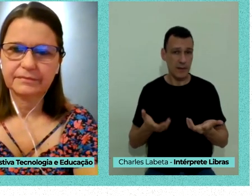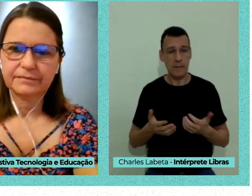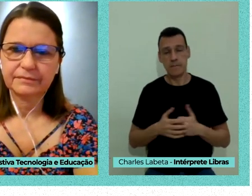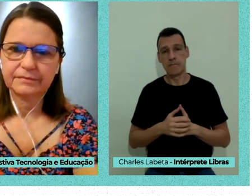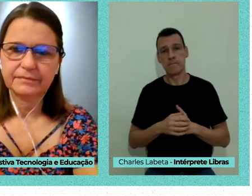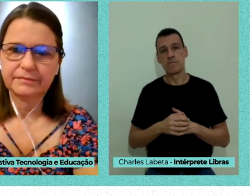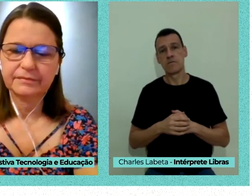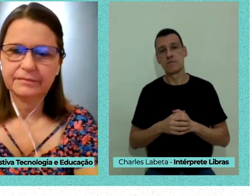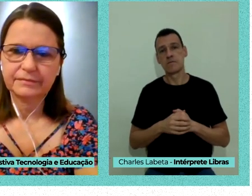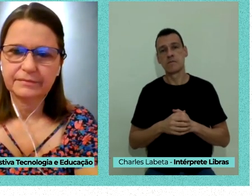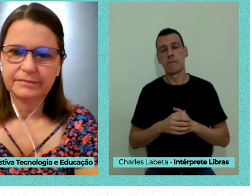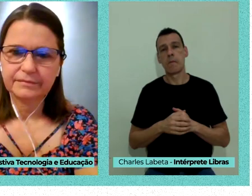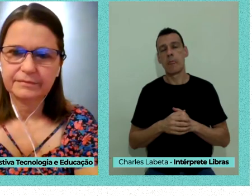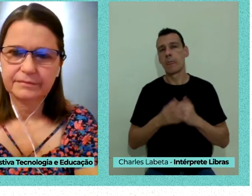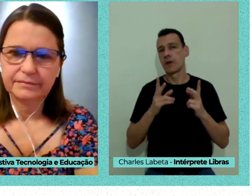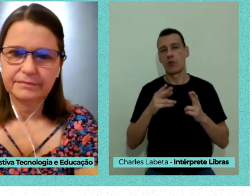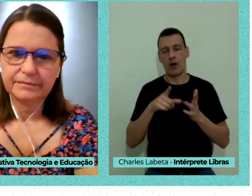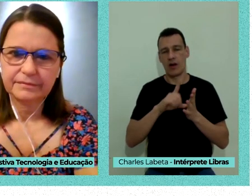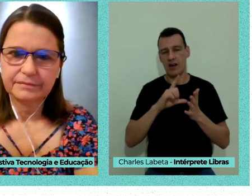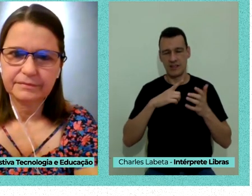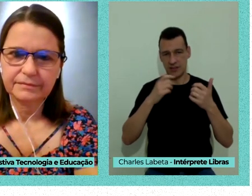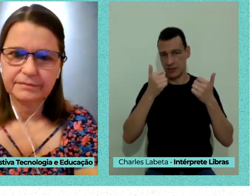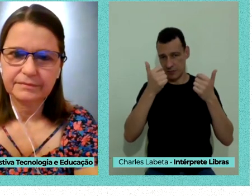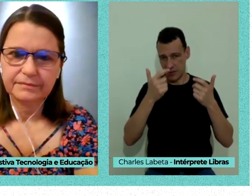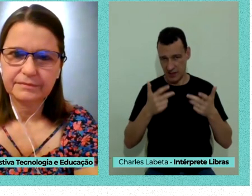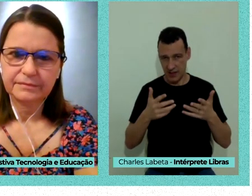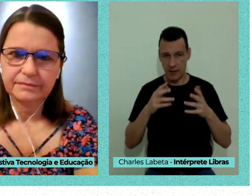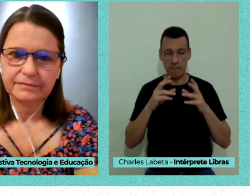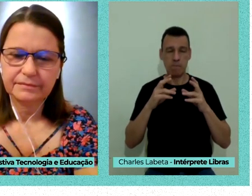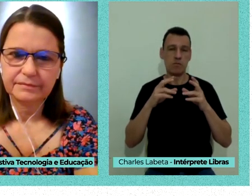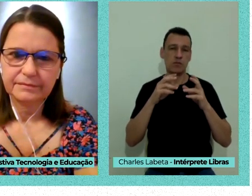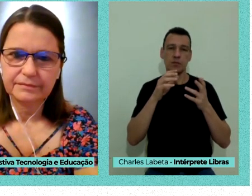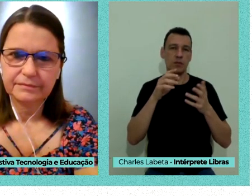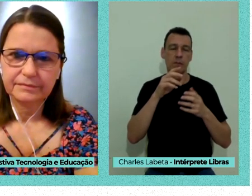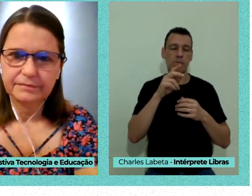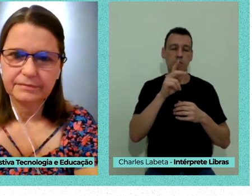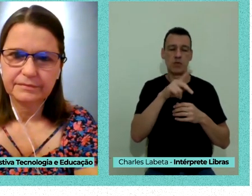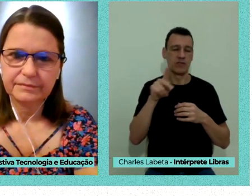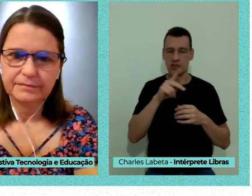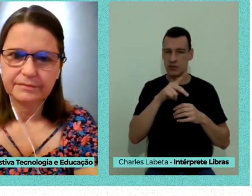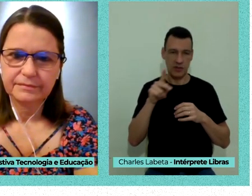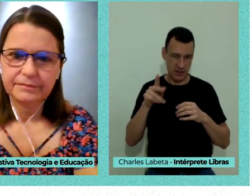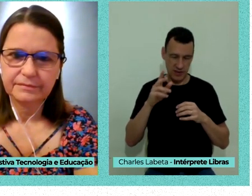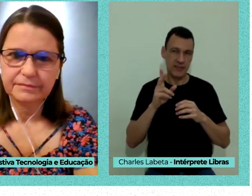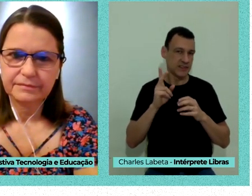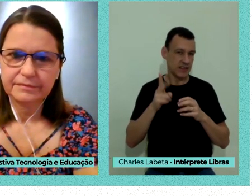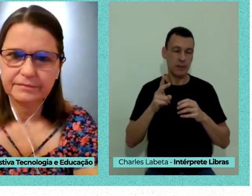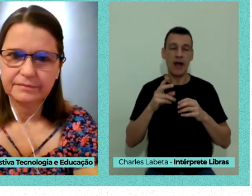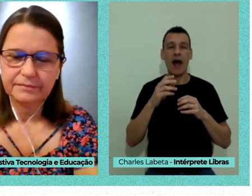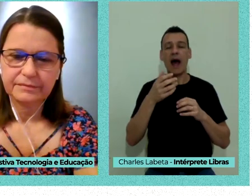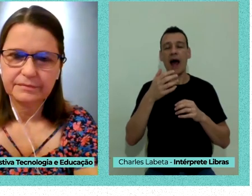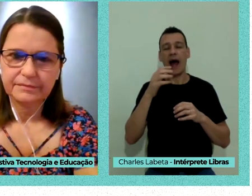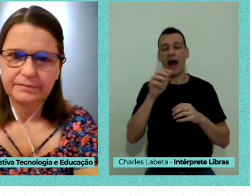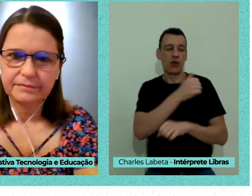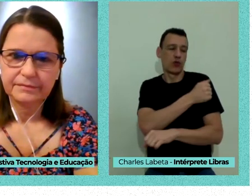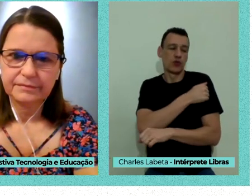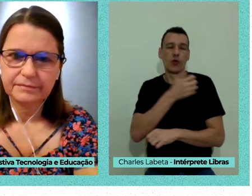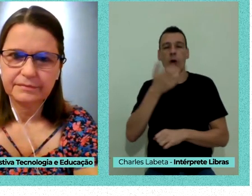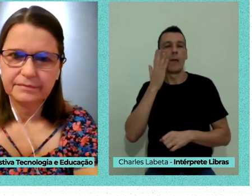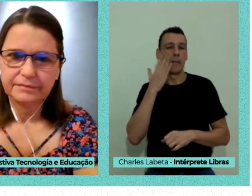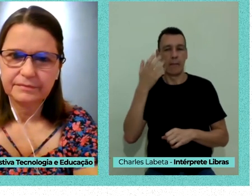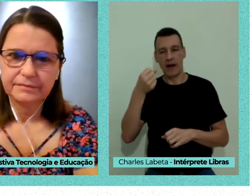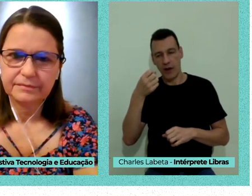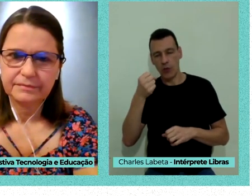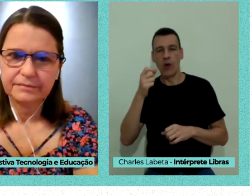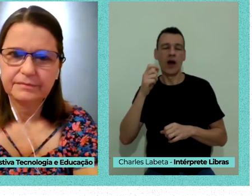vocês, né, que eu narrei, das professoras direcionarem os alunos negros e os alunos brancos, mas de casos mais profundos